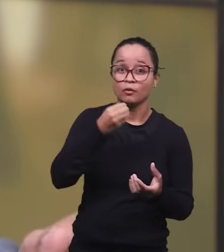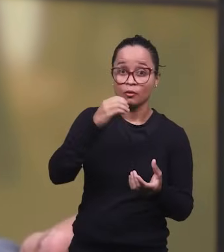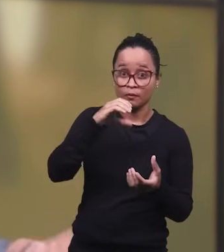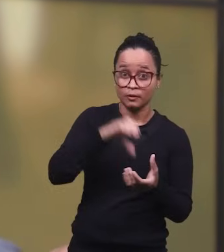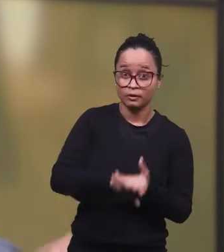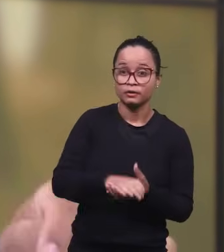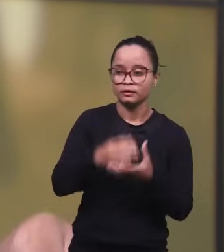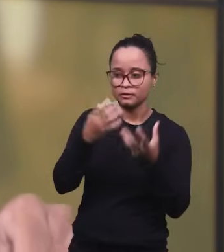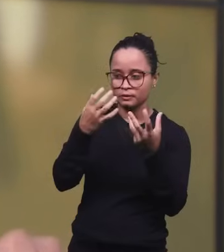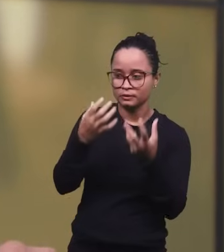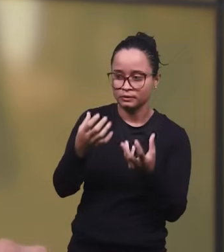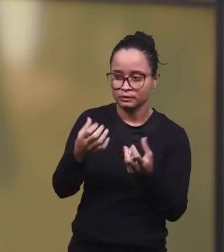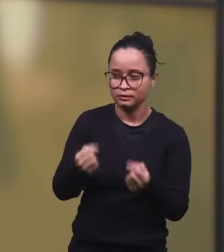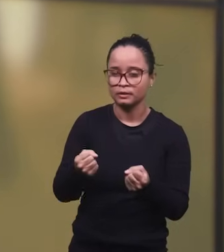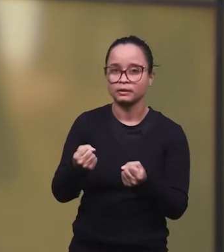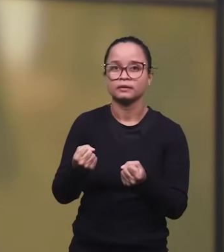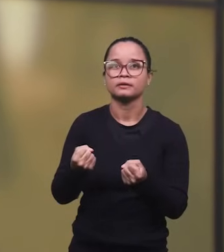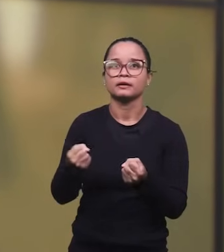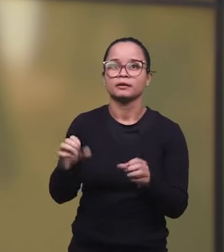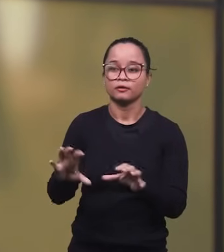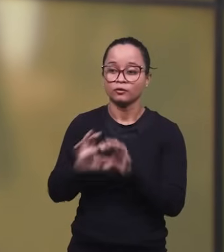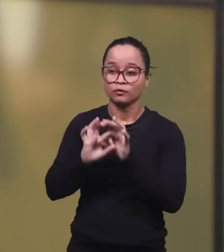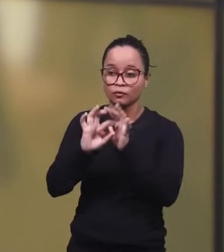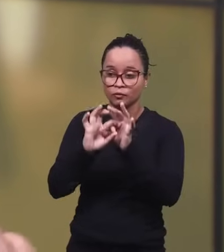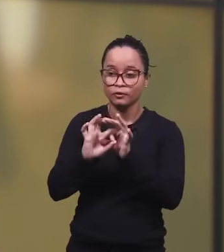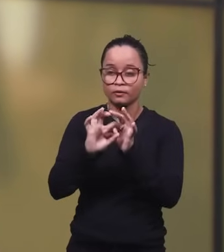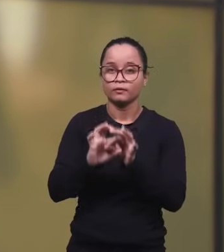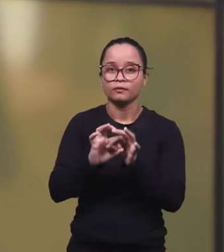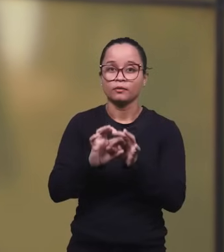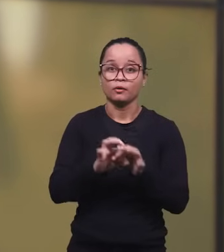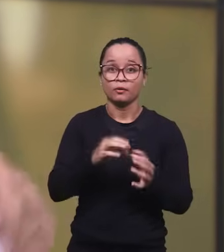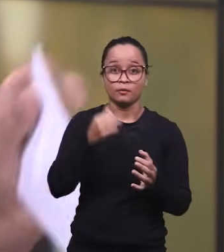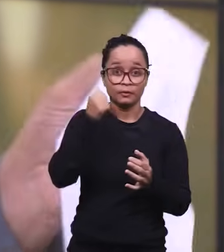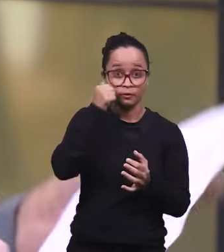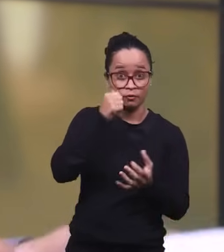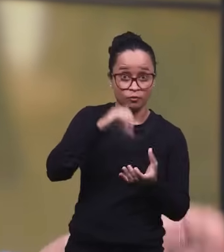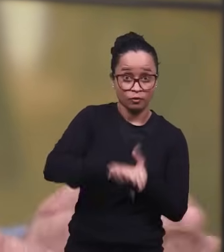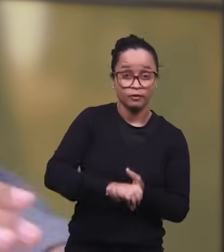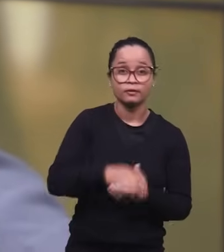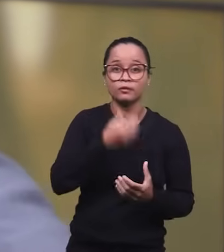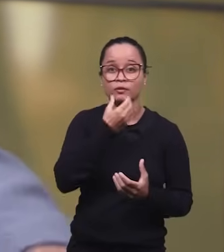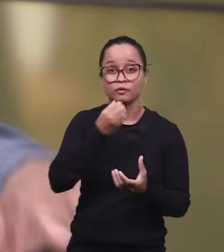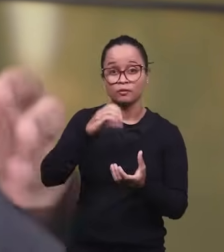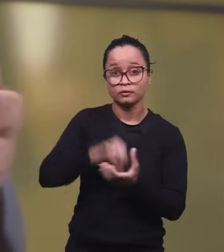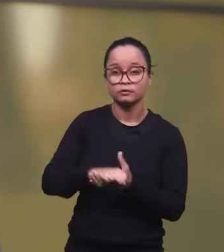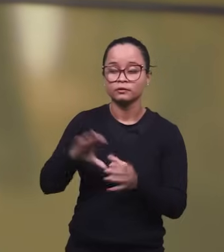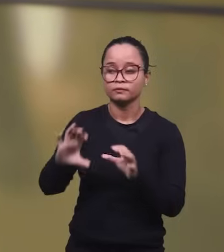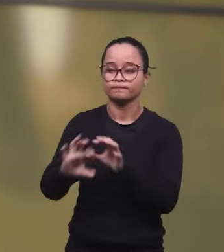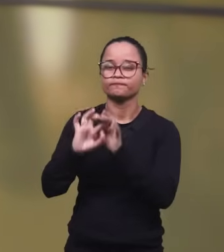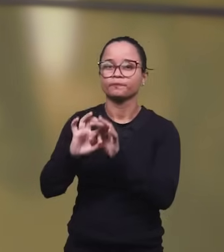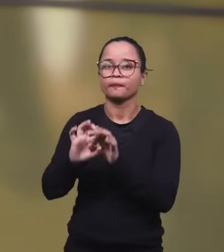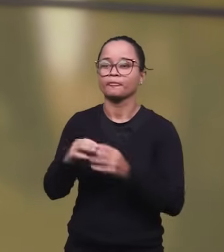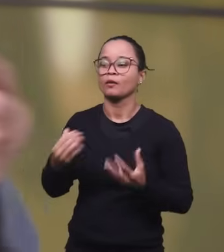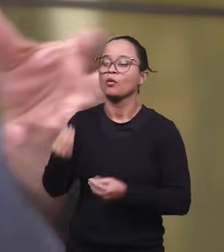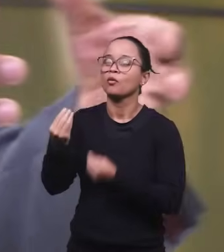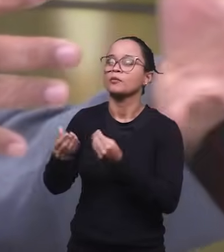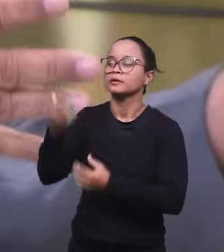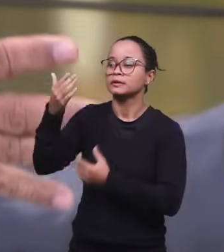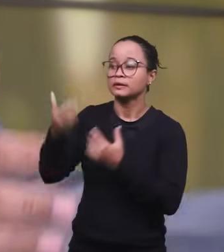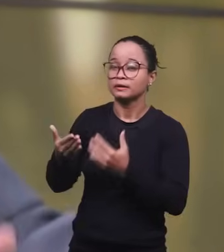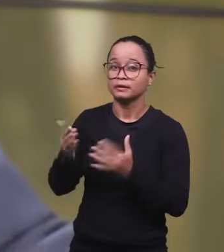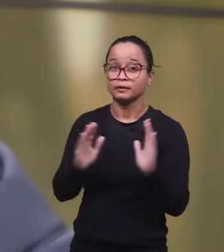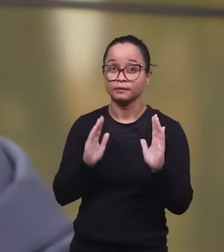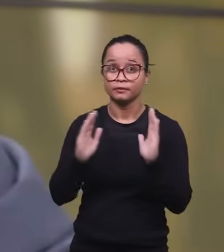pela mulher e a mulher descrente santificada pelo marido. Então, uma coisa interessante aqui foi o posicionamento dela